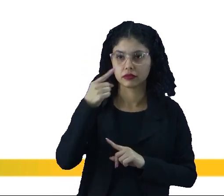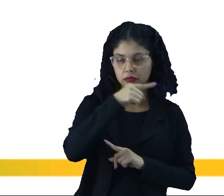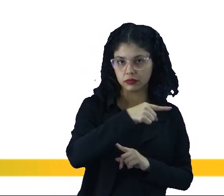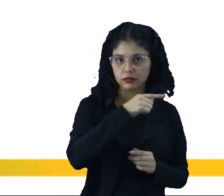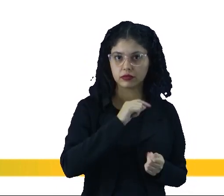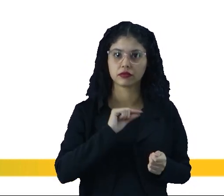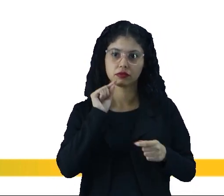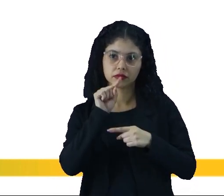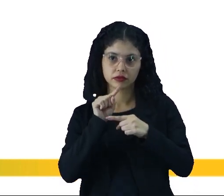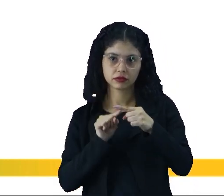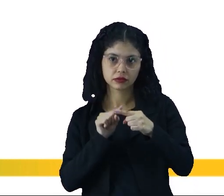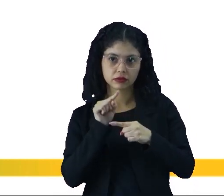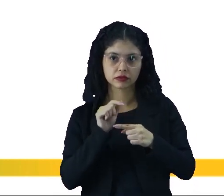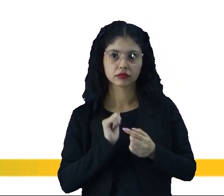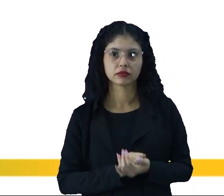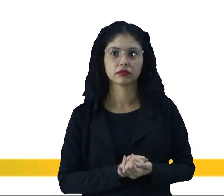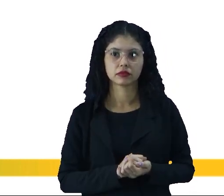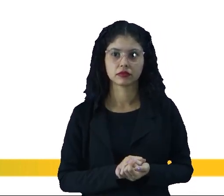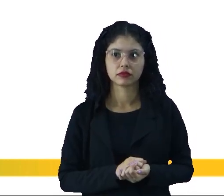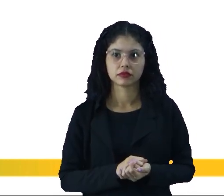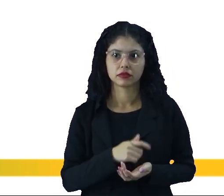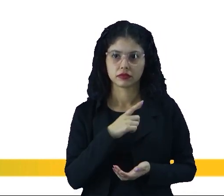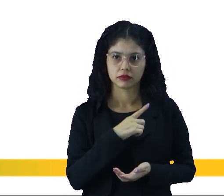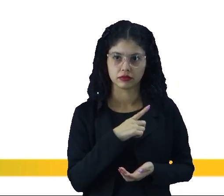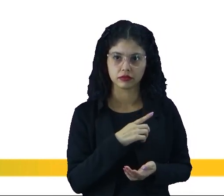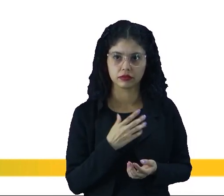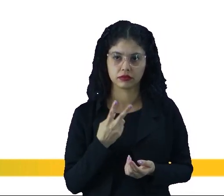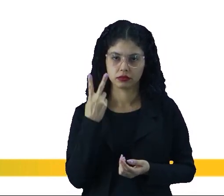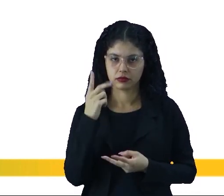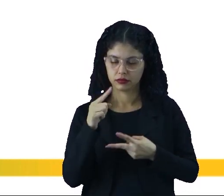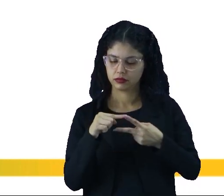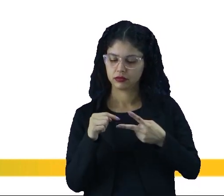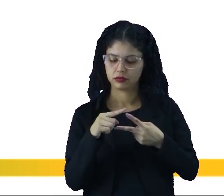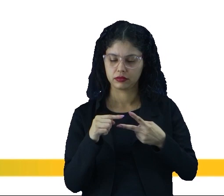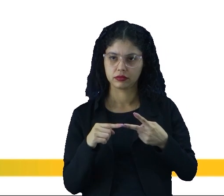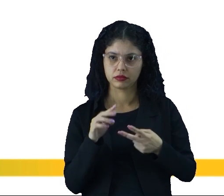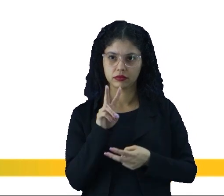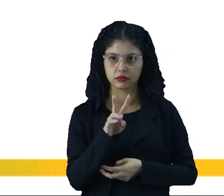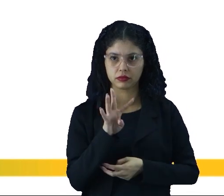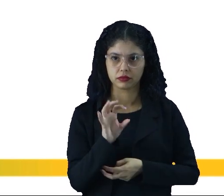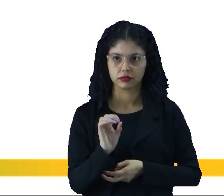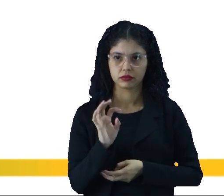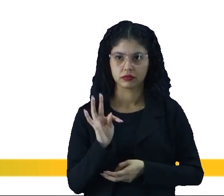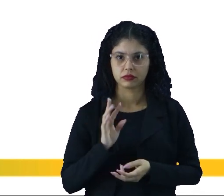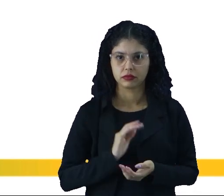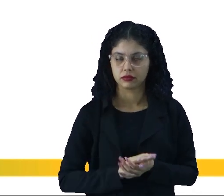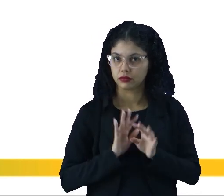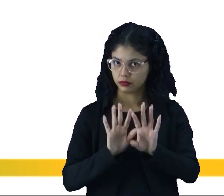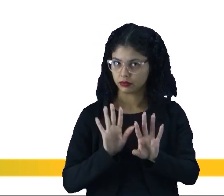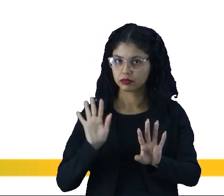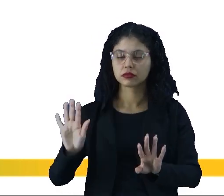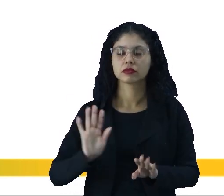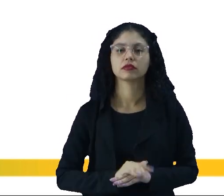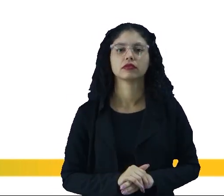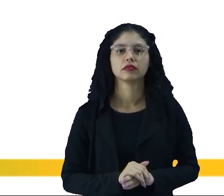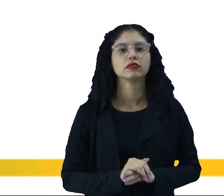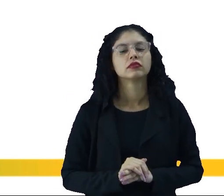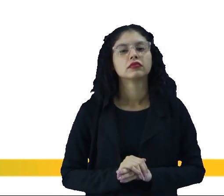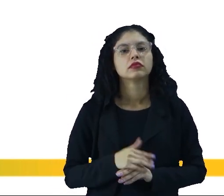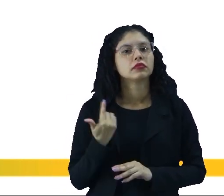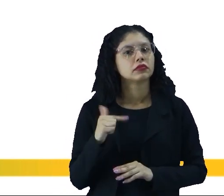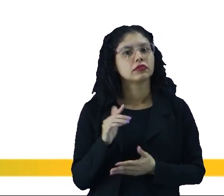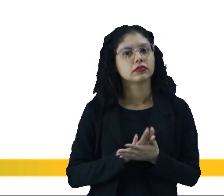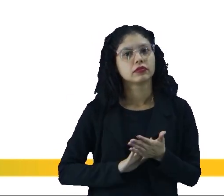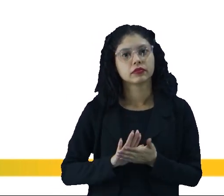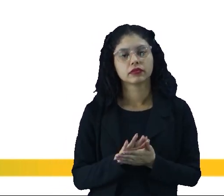lado dividindo. E nós temos ali duas variáveis, né? V0 e t. Vamos deixá-los aí, correto? Já que a gente não